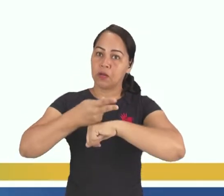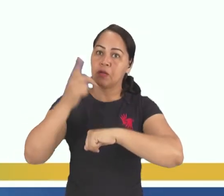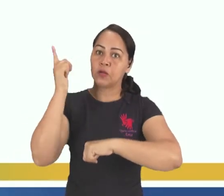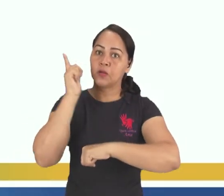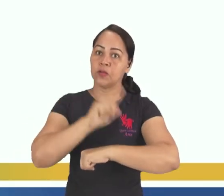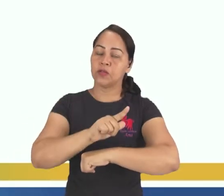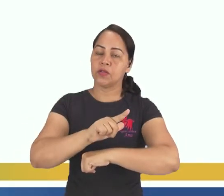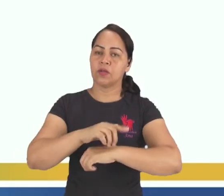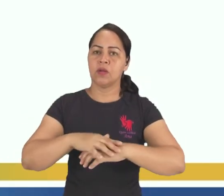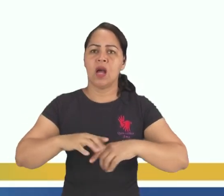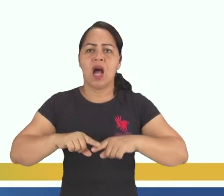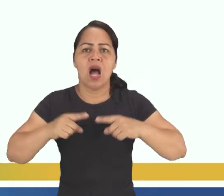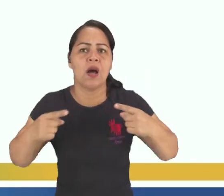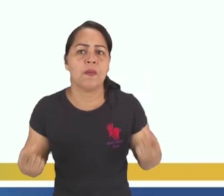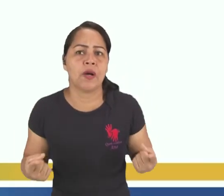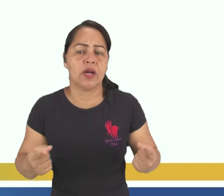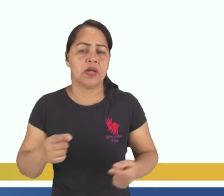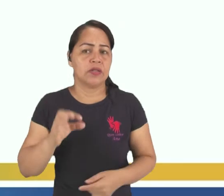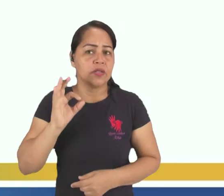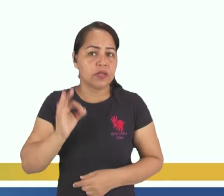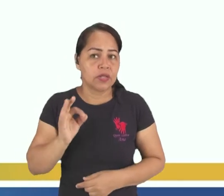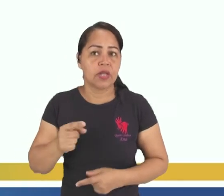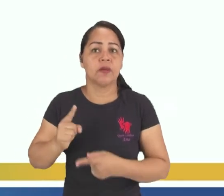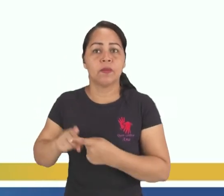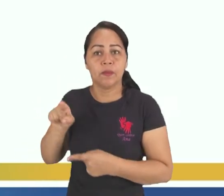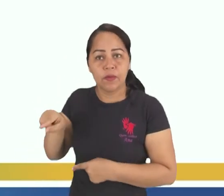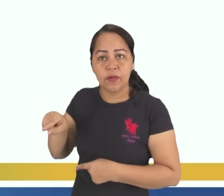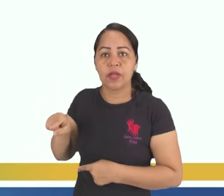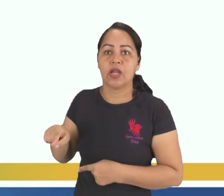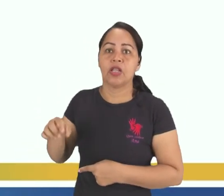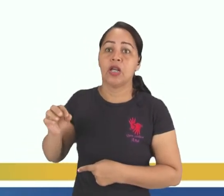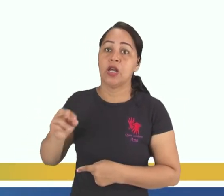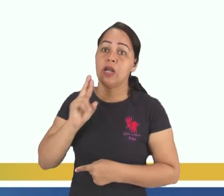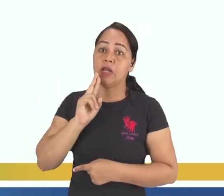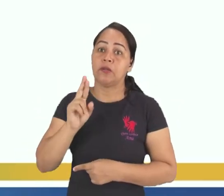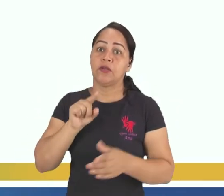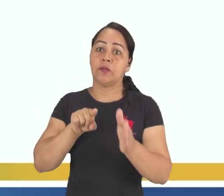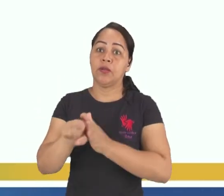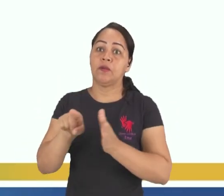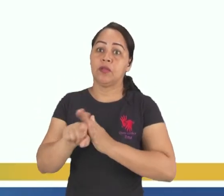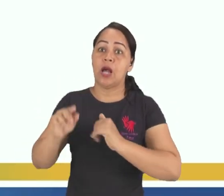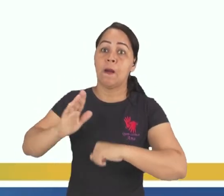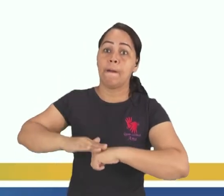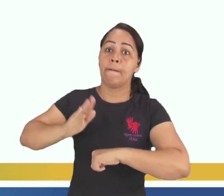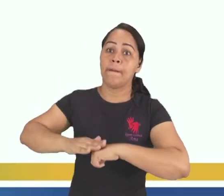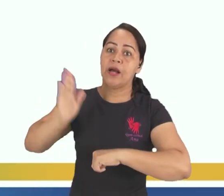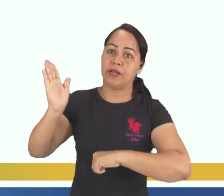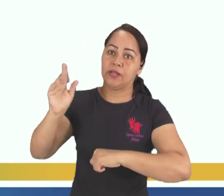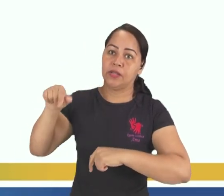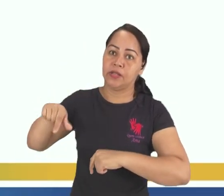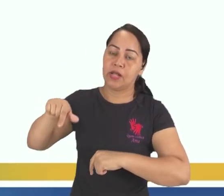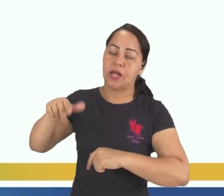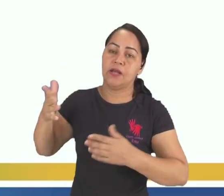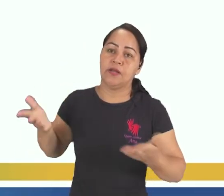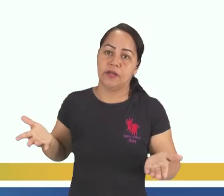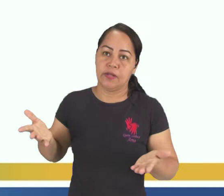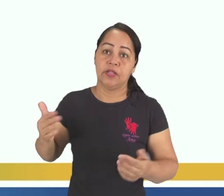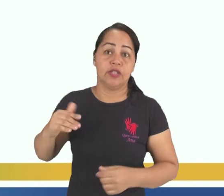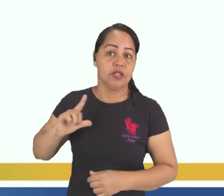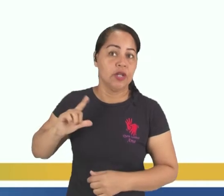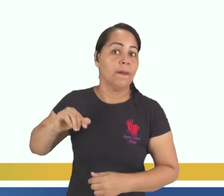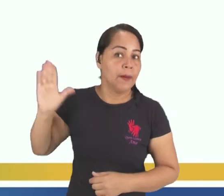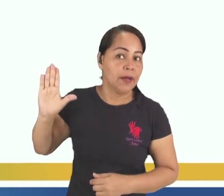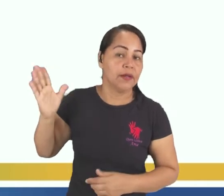você vai dizer para mim, mas eu acertei, porque a equipe B acertou mais questões. Sim, mas você dizer que a equipe B